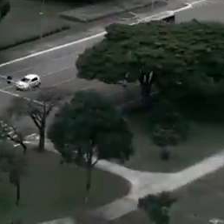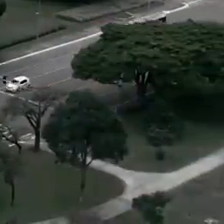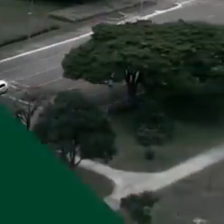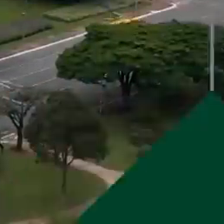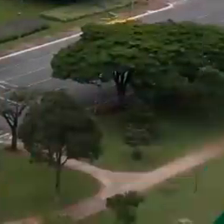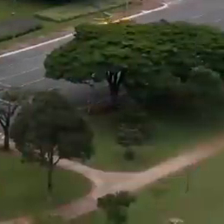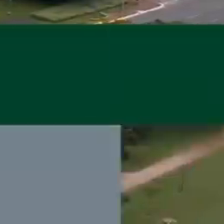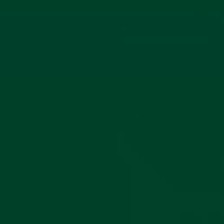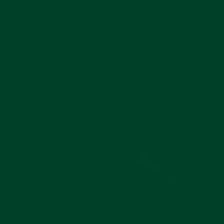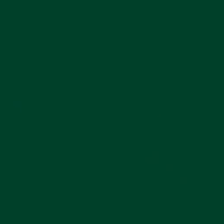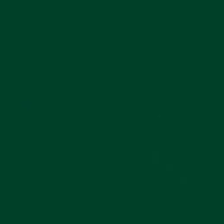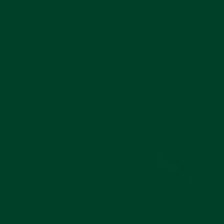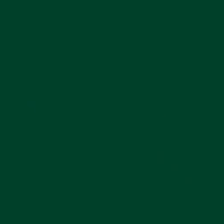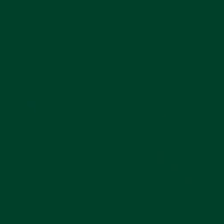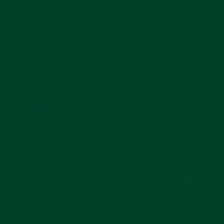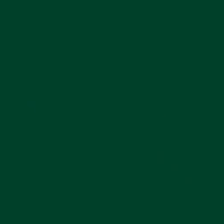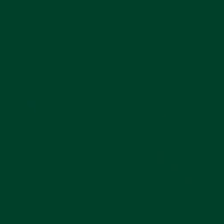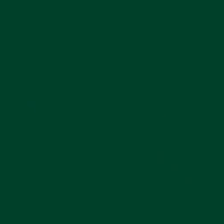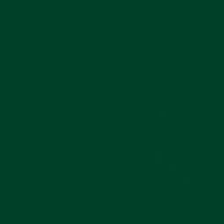E aí